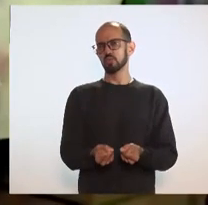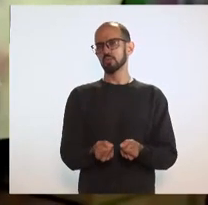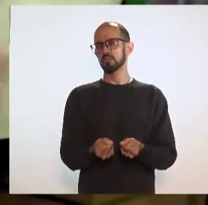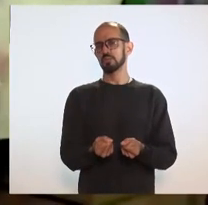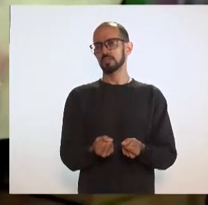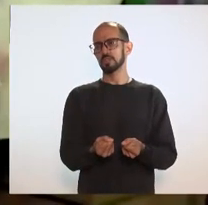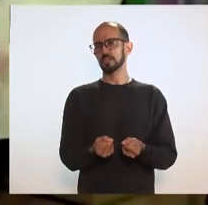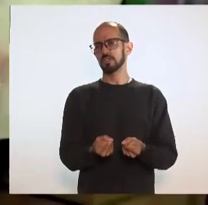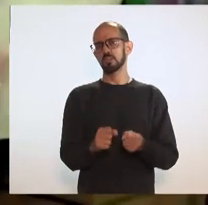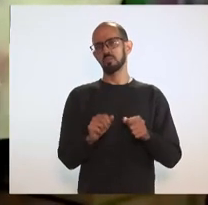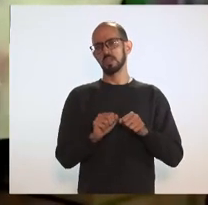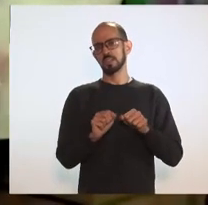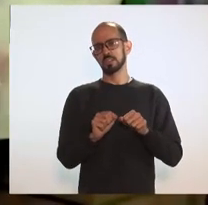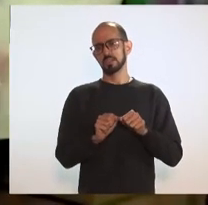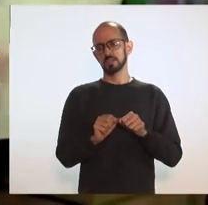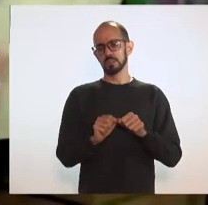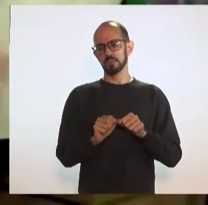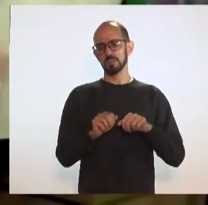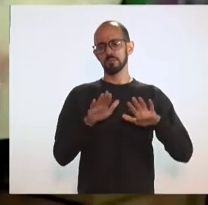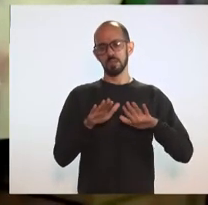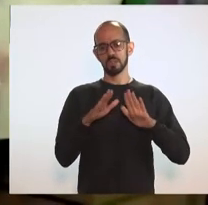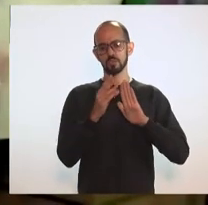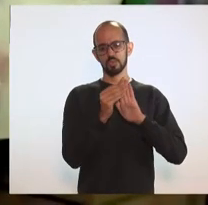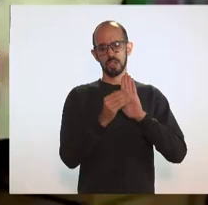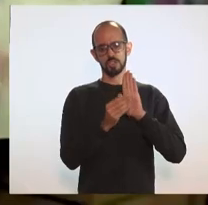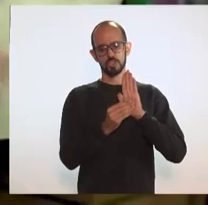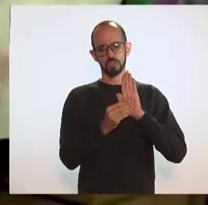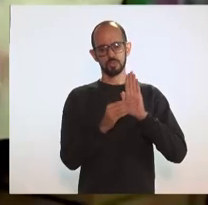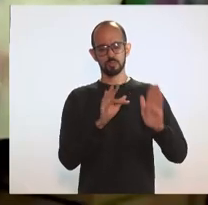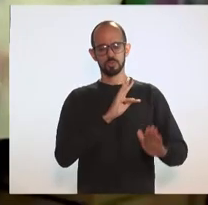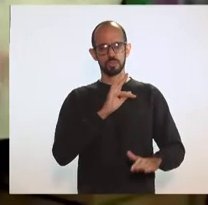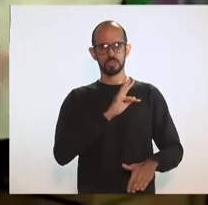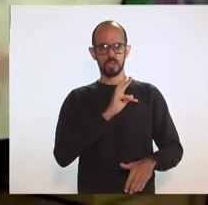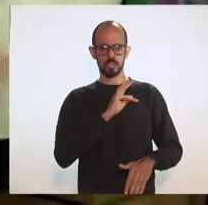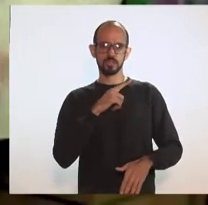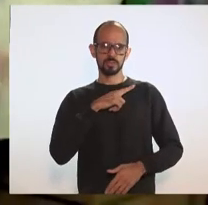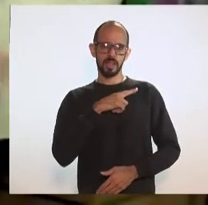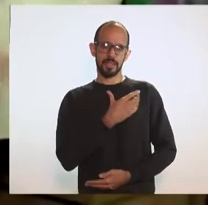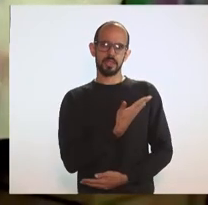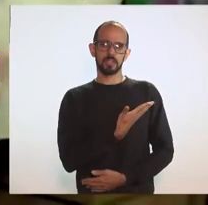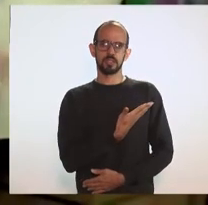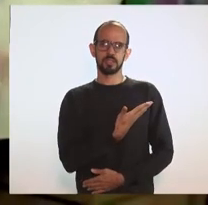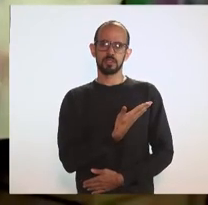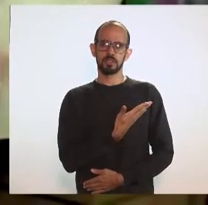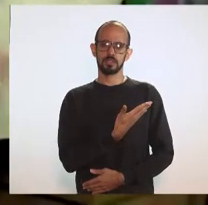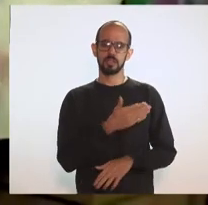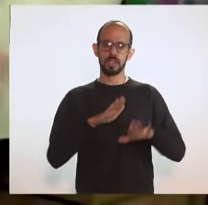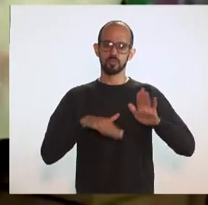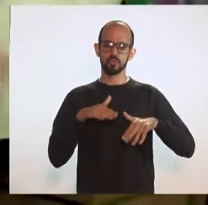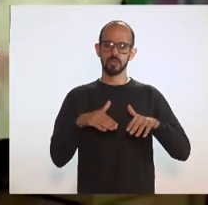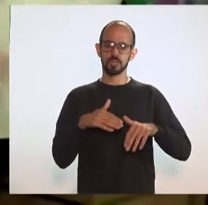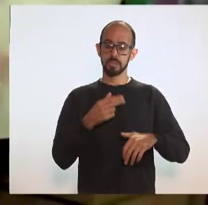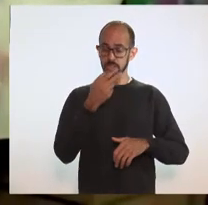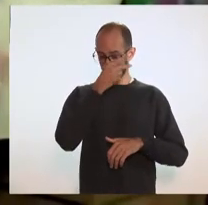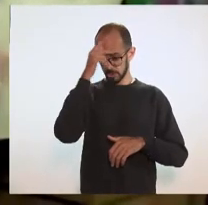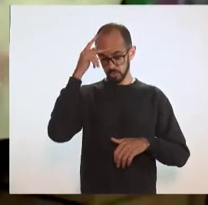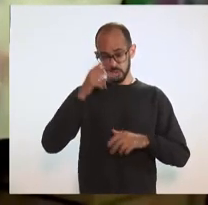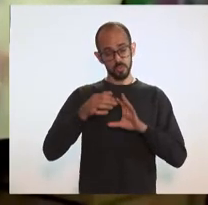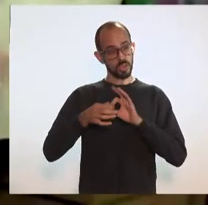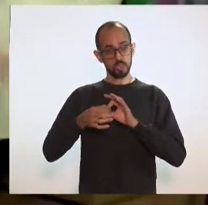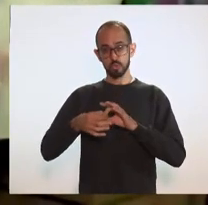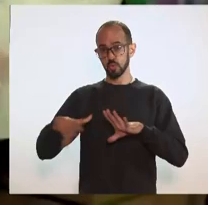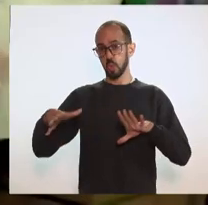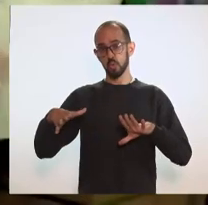cometeu o fato mas os registros policiais jadise e muita das vezes esses criminosos ficam à Solta